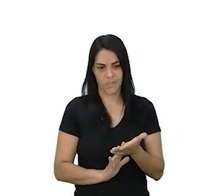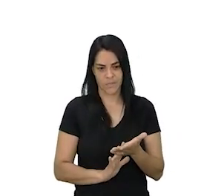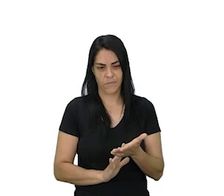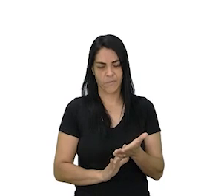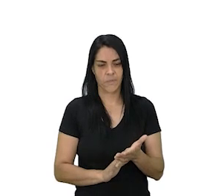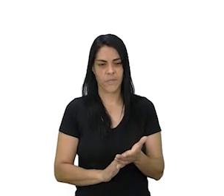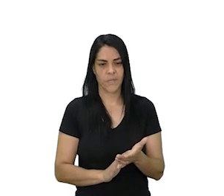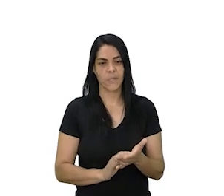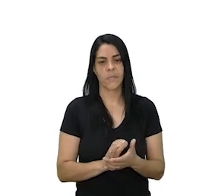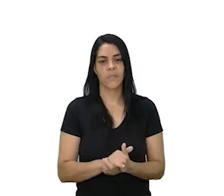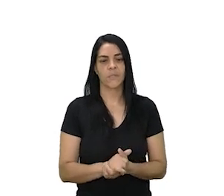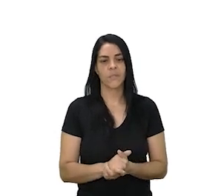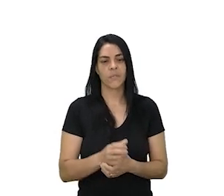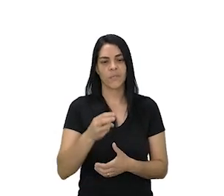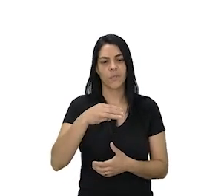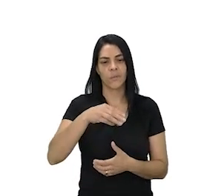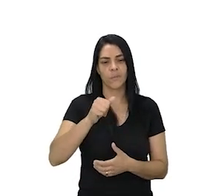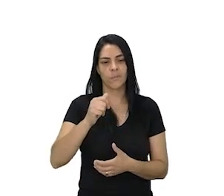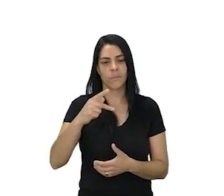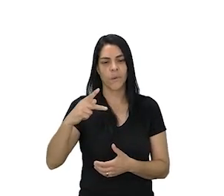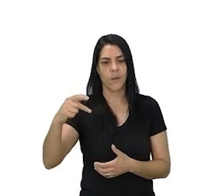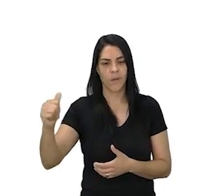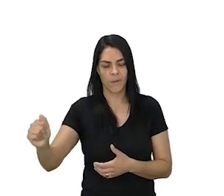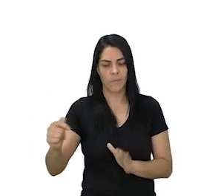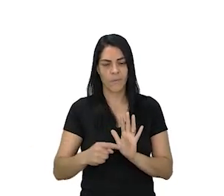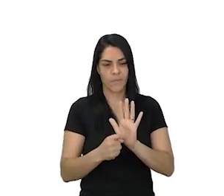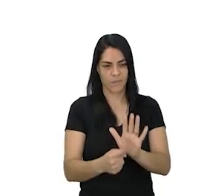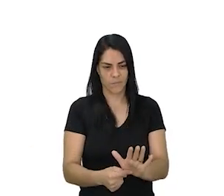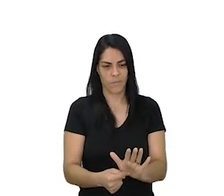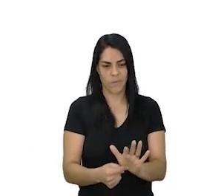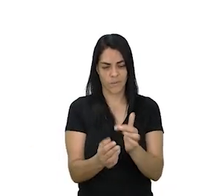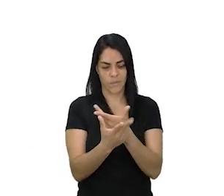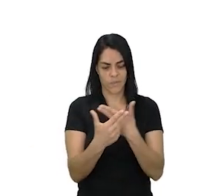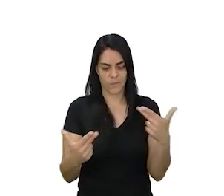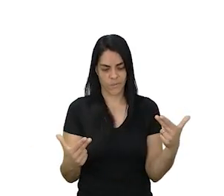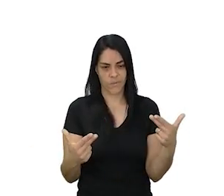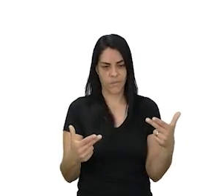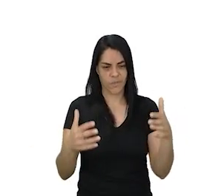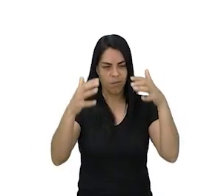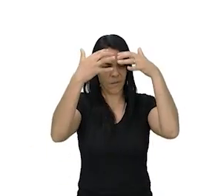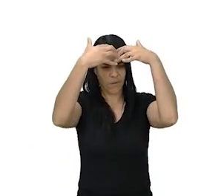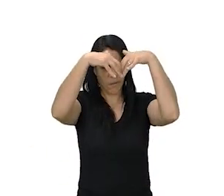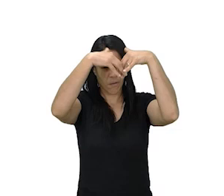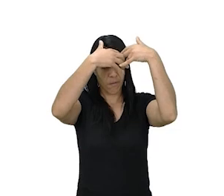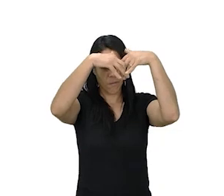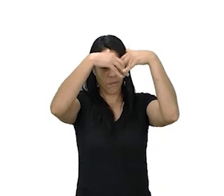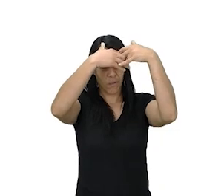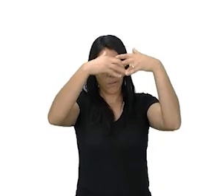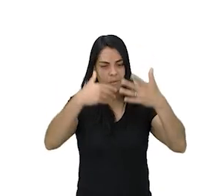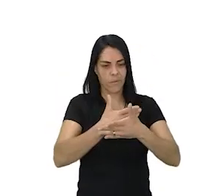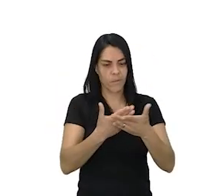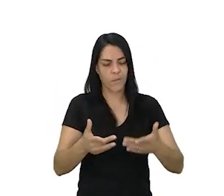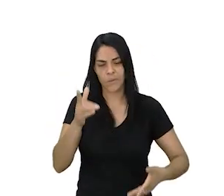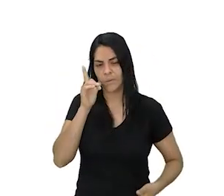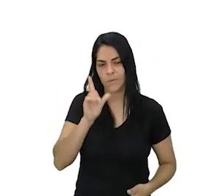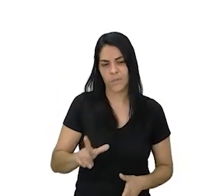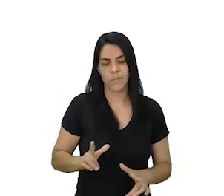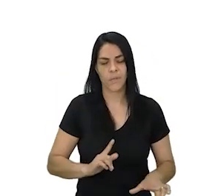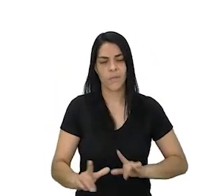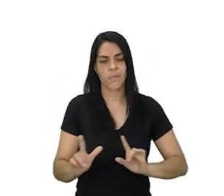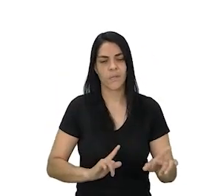mapa, mas que, no fundo, trazem elementos aqui de muita reflexão para que a gente possa trabalhar